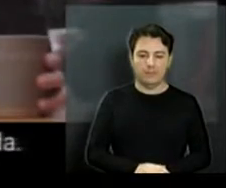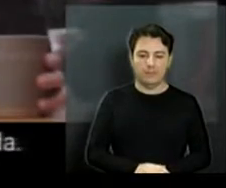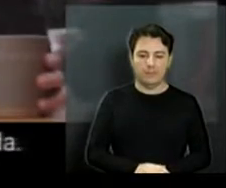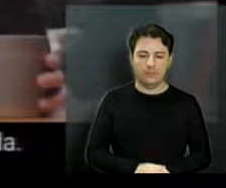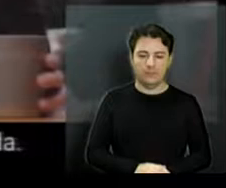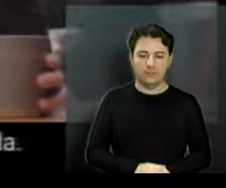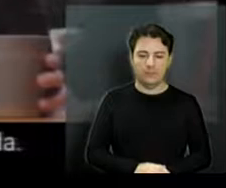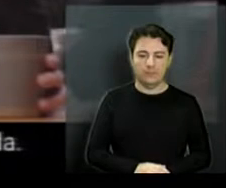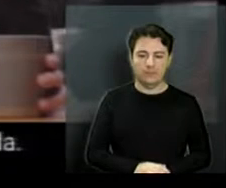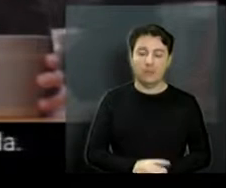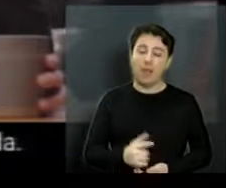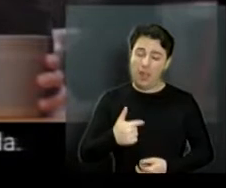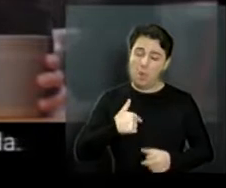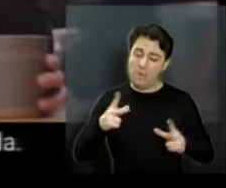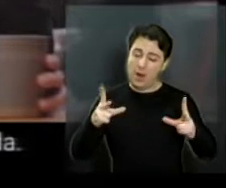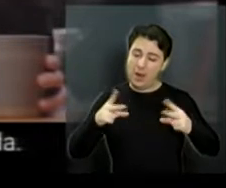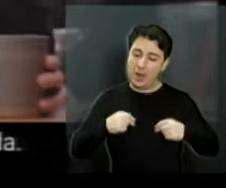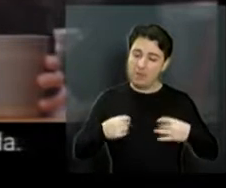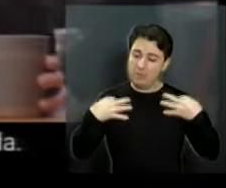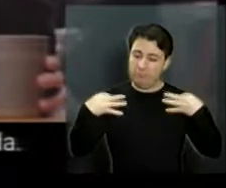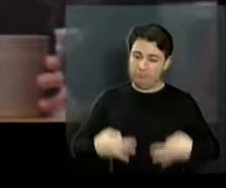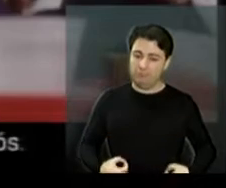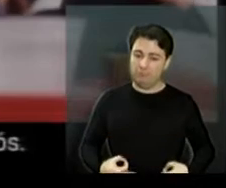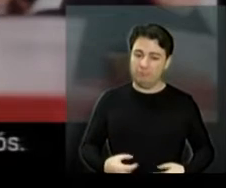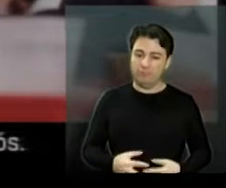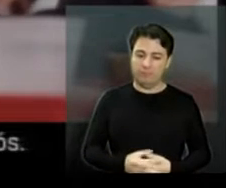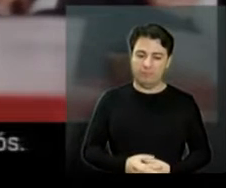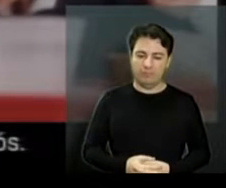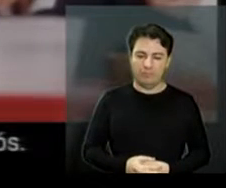That's how I deserve to be treated.